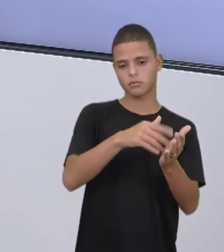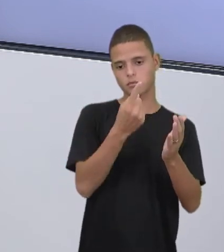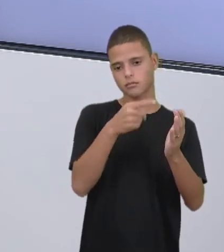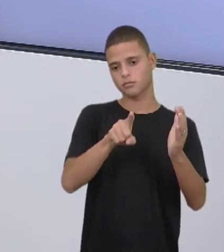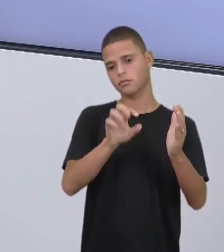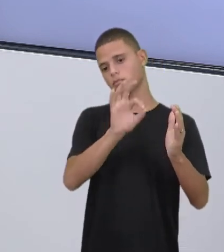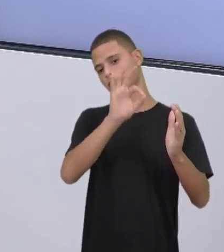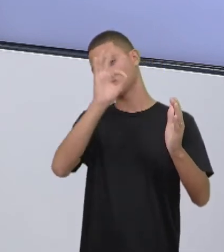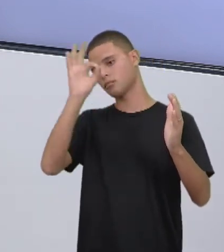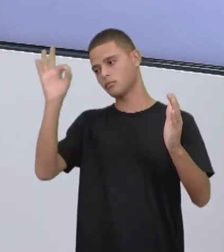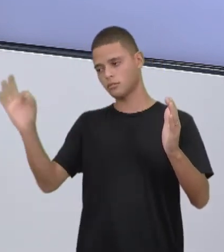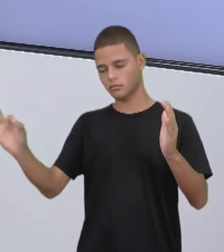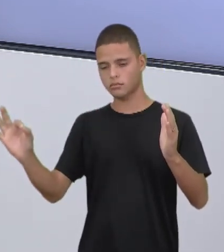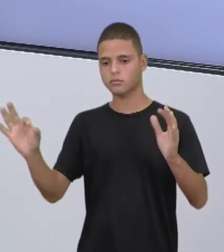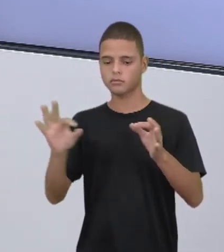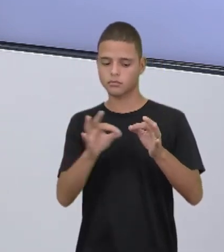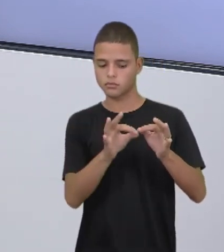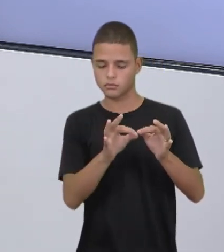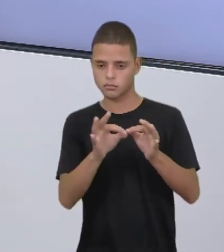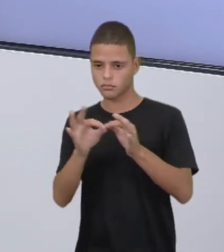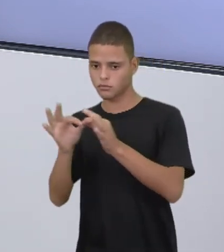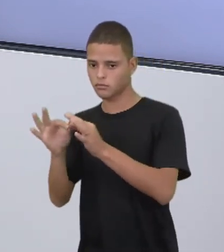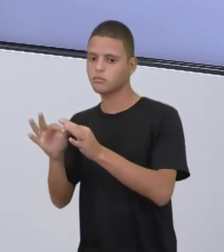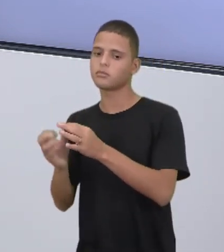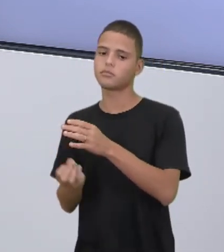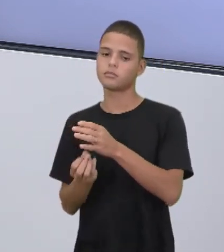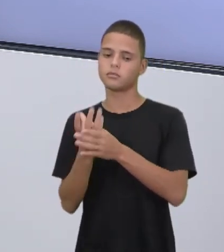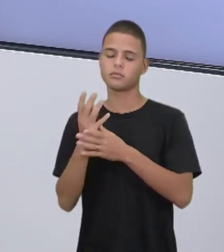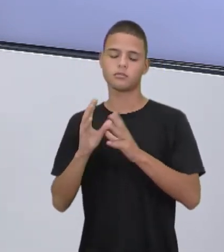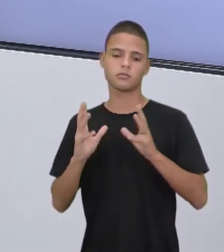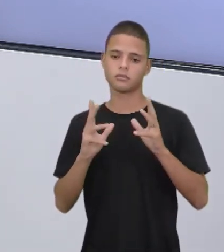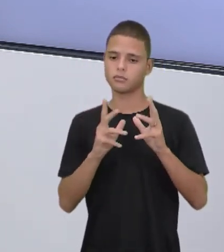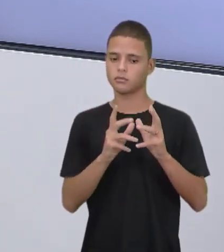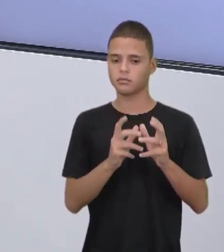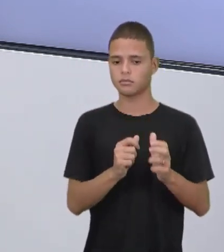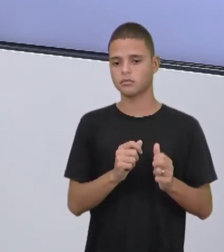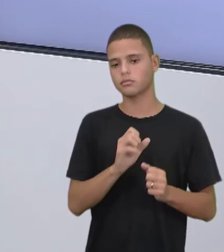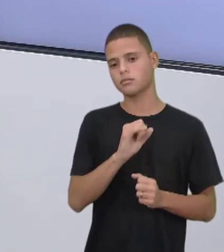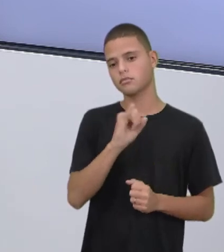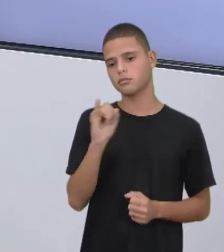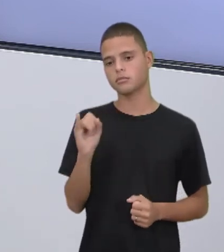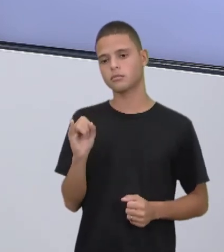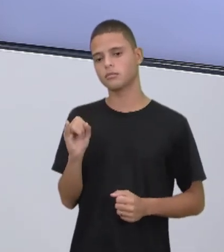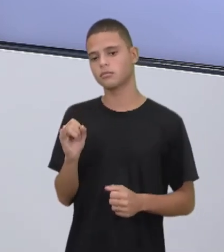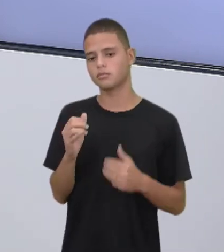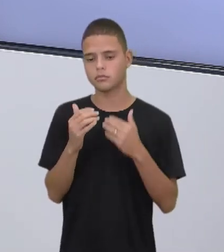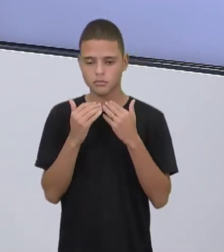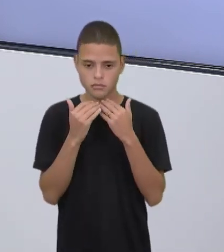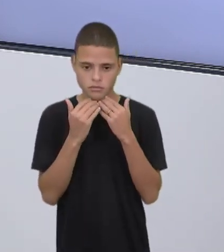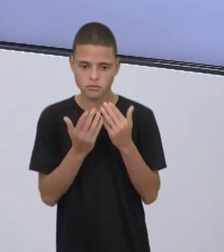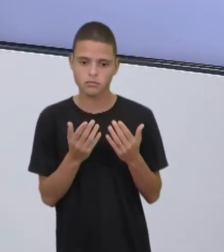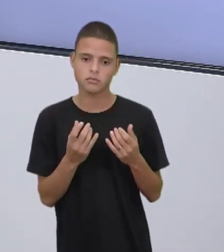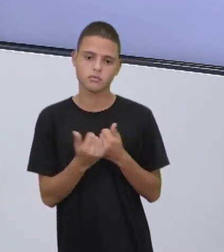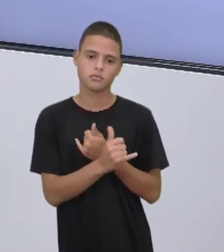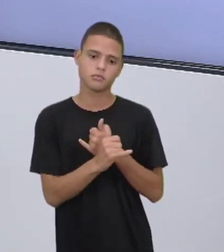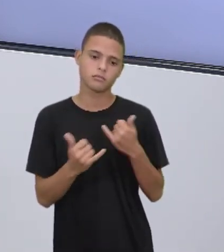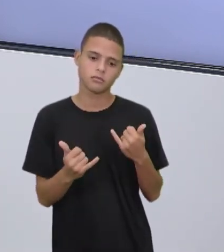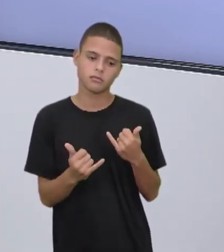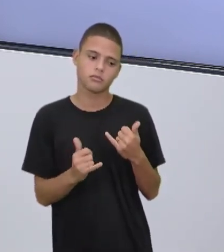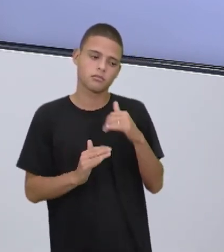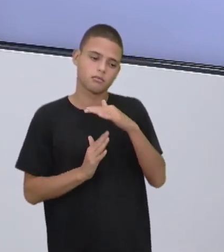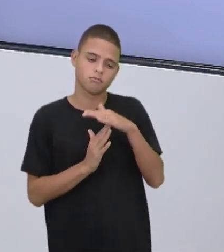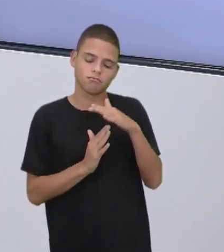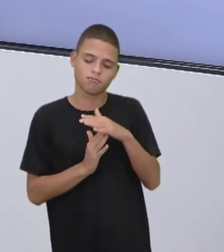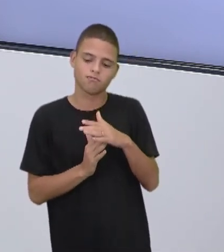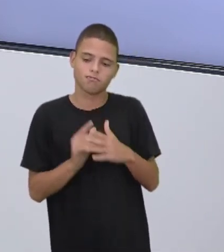e fazer as ligações químicas e criar toda a matéria que tem aí. Caso ele não receba energia suficiente para trocar de